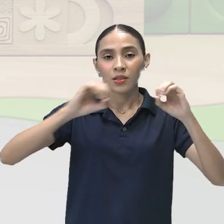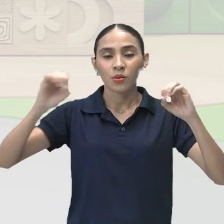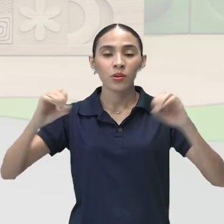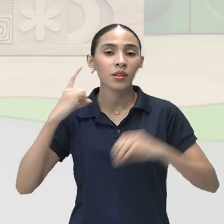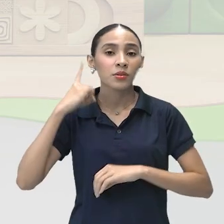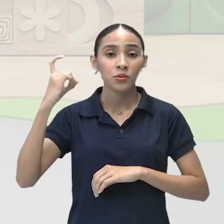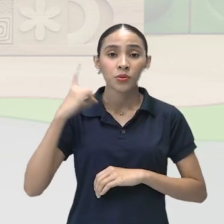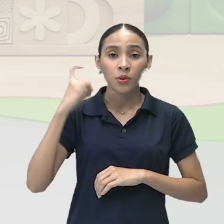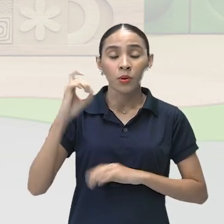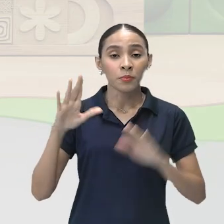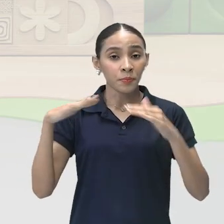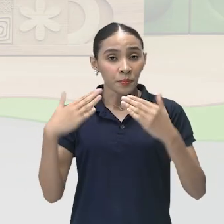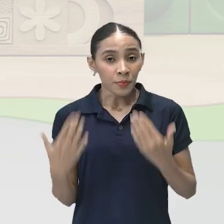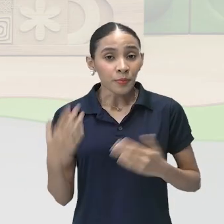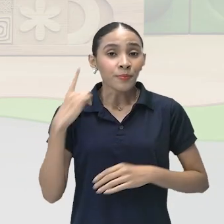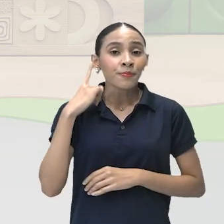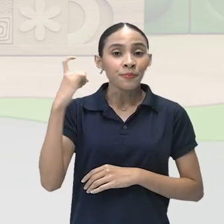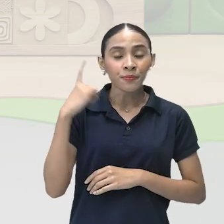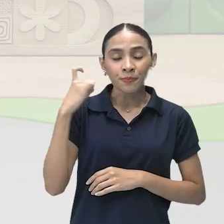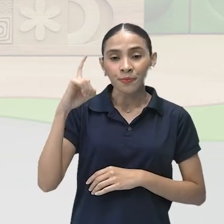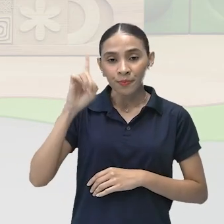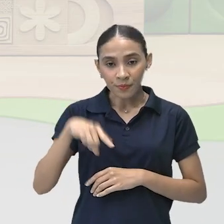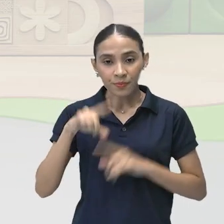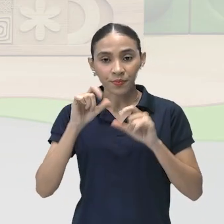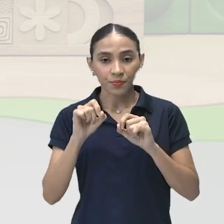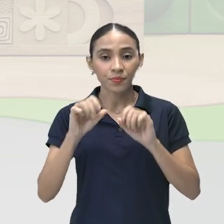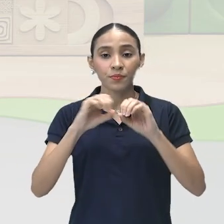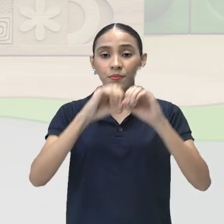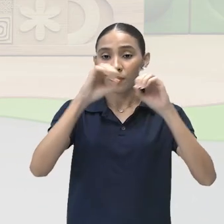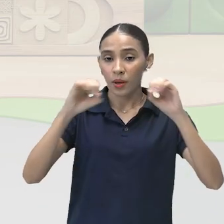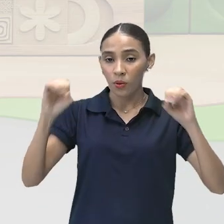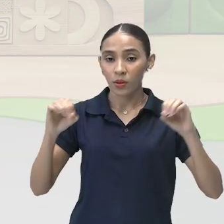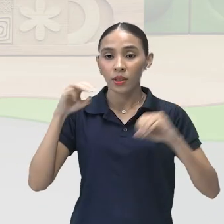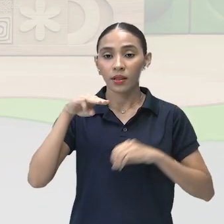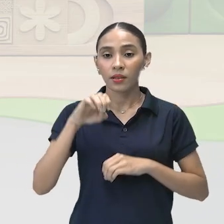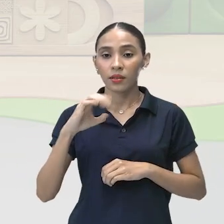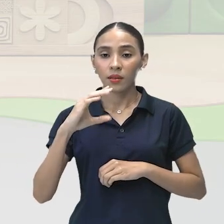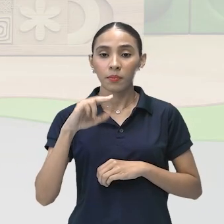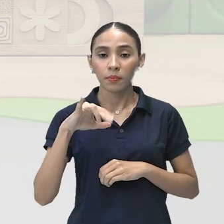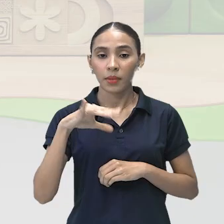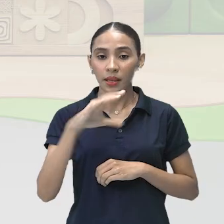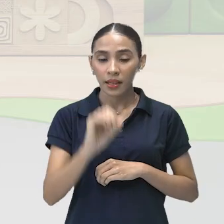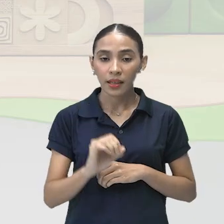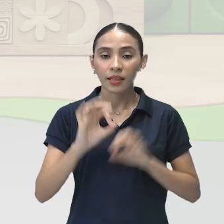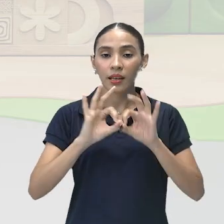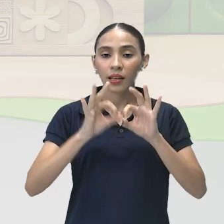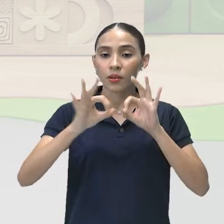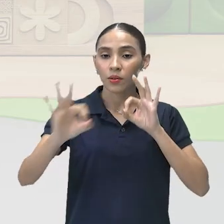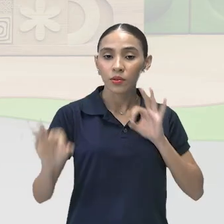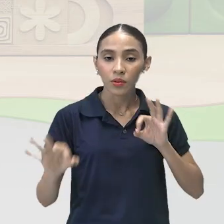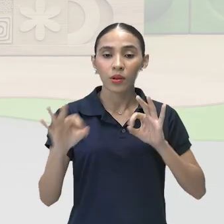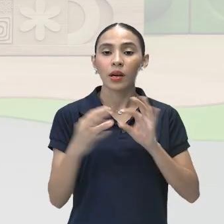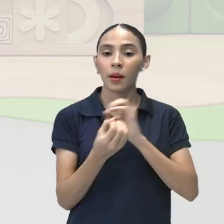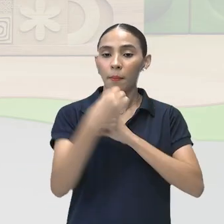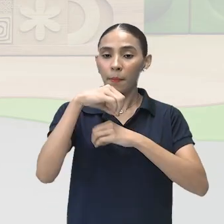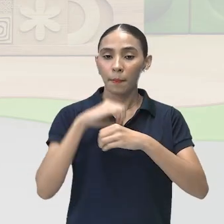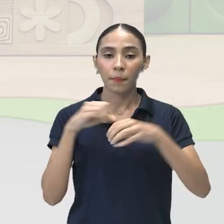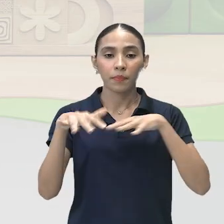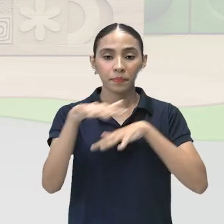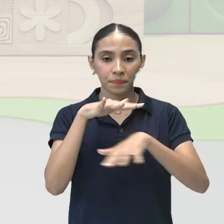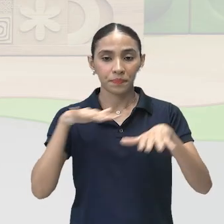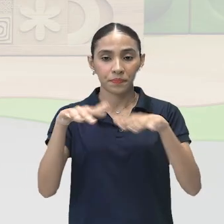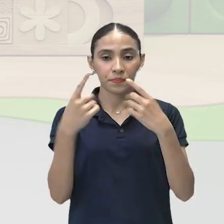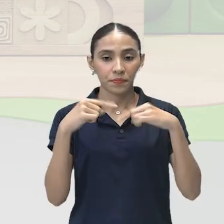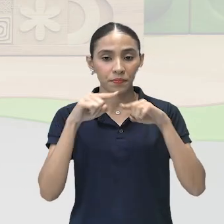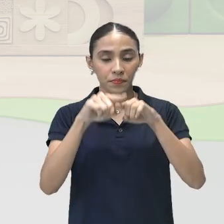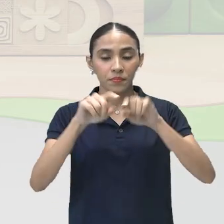som. Então, o som é uma onda mecânica longitudinal, na qual as partículas do meio vibram na mesma